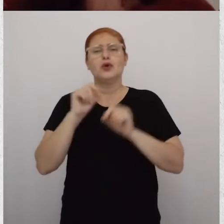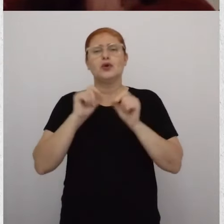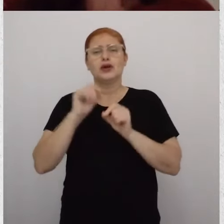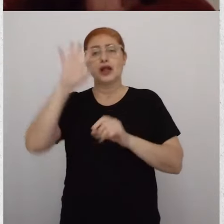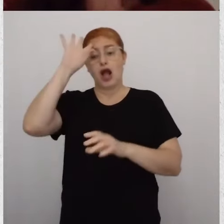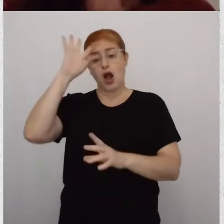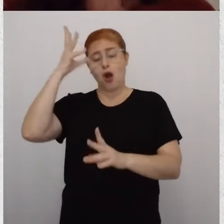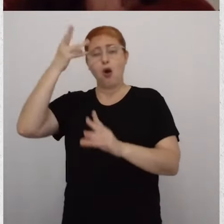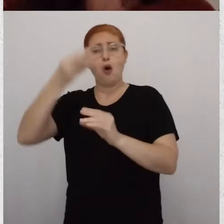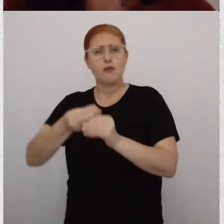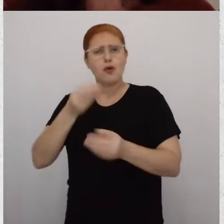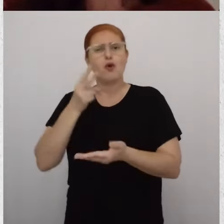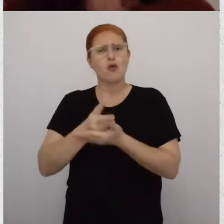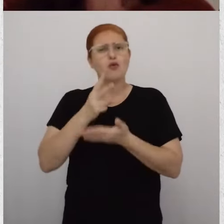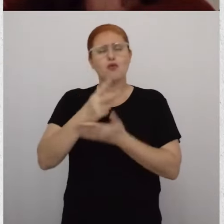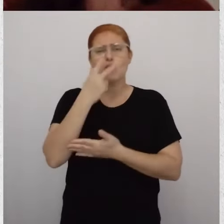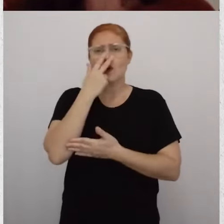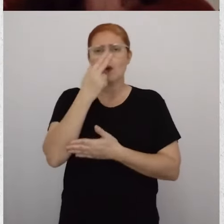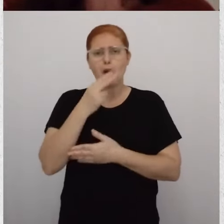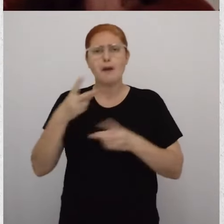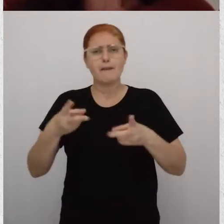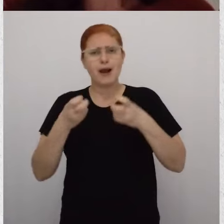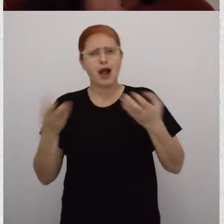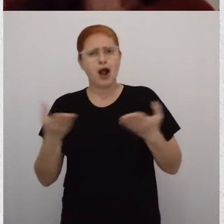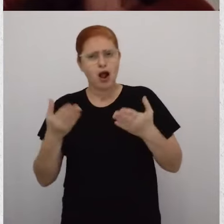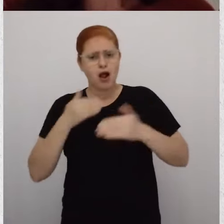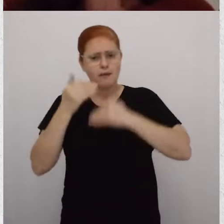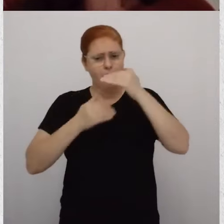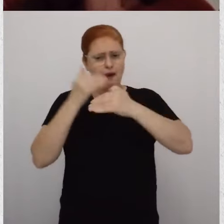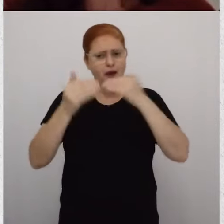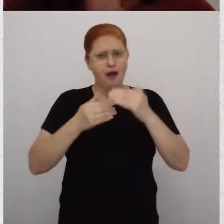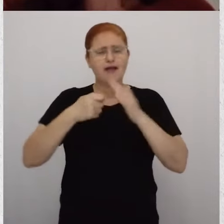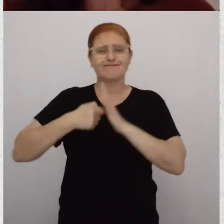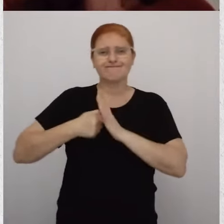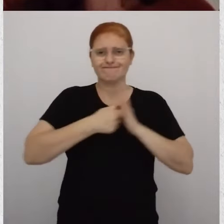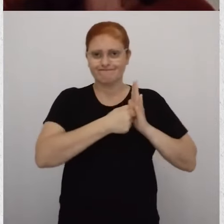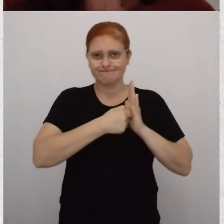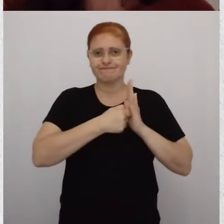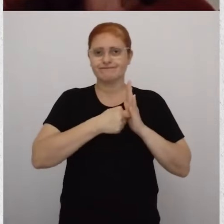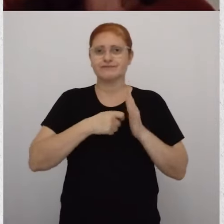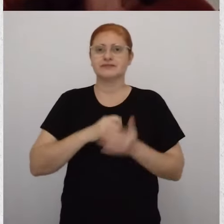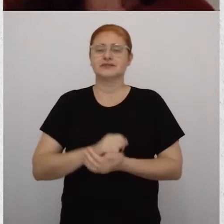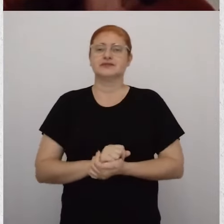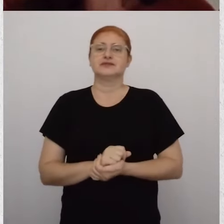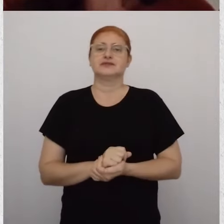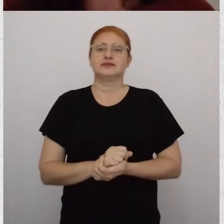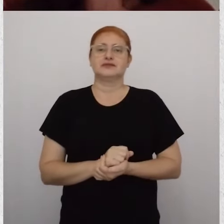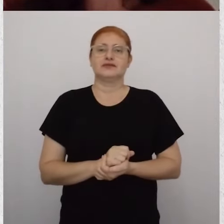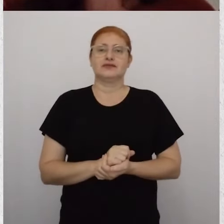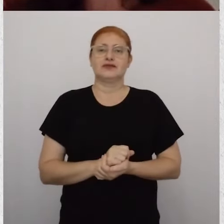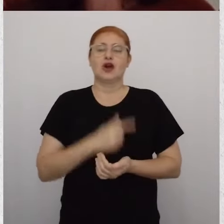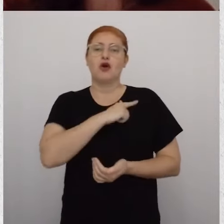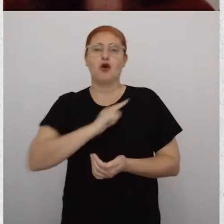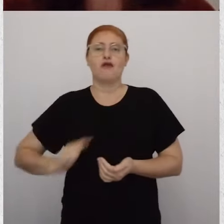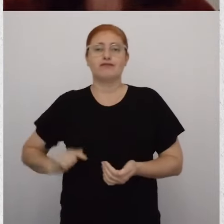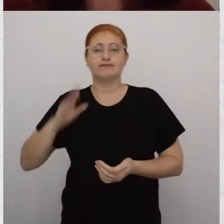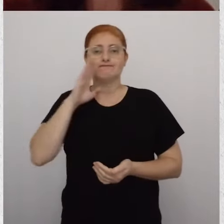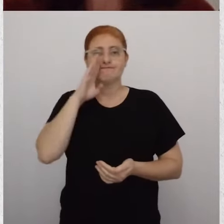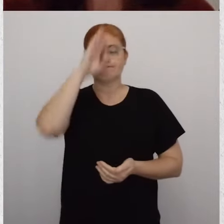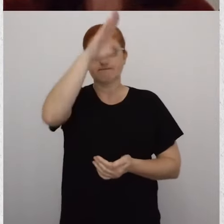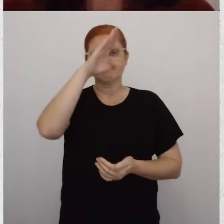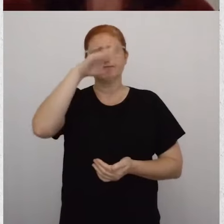muito atual, né? A gente vê agora no processo de resistência ao governo Bolsonaro